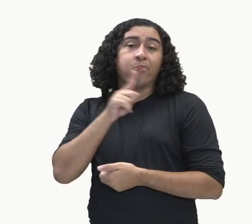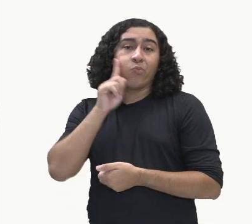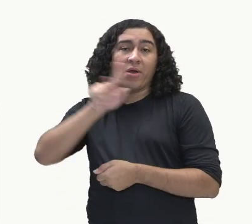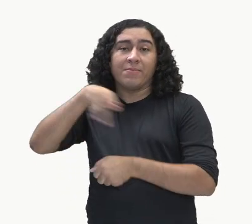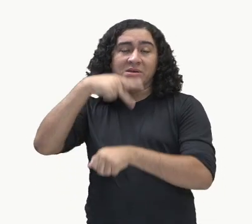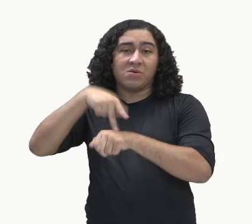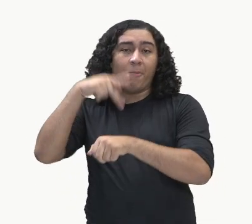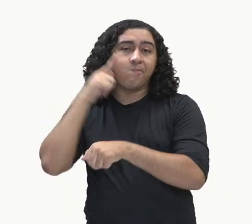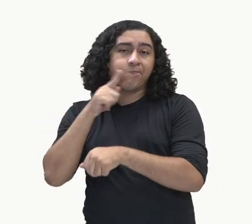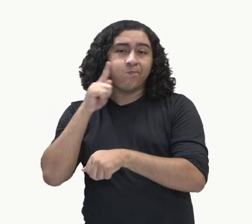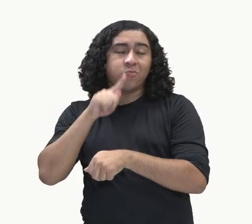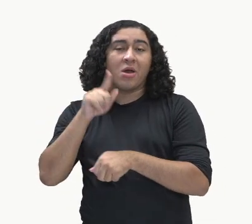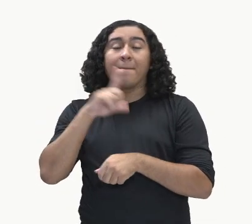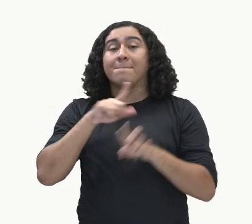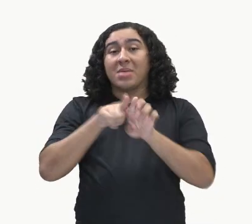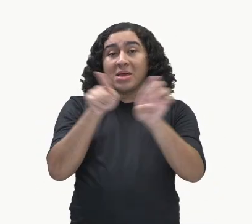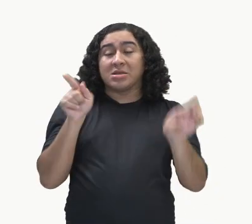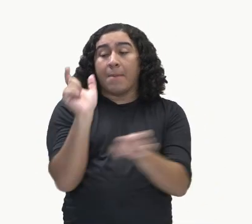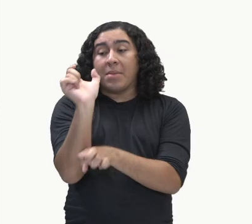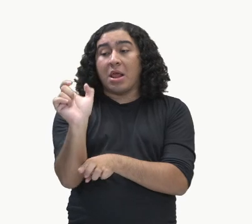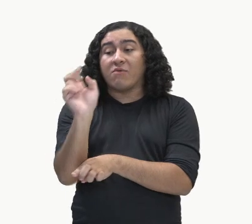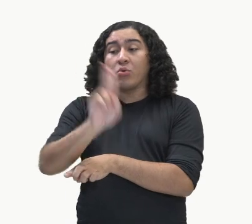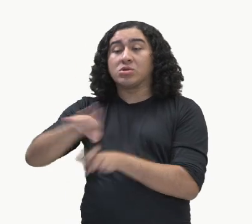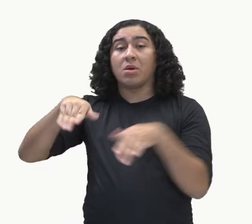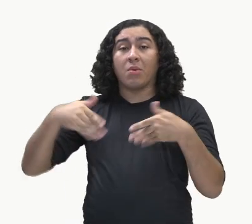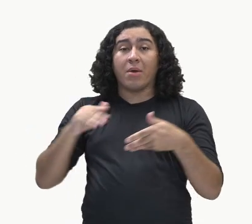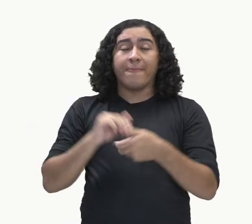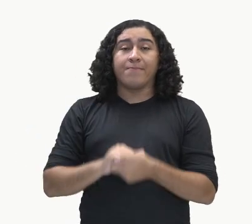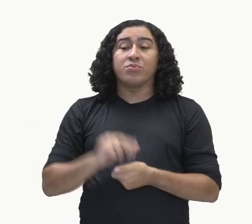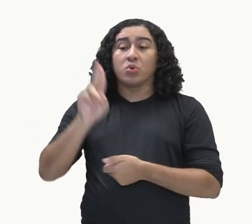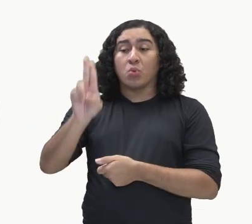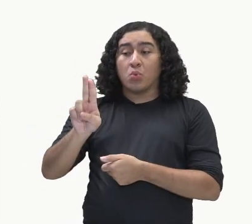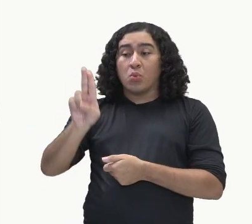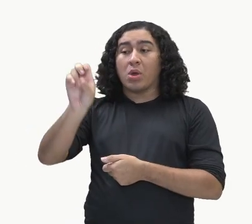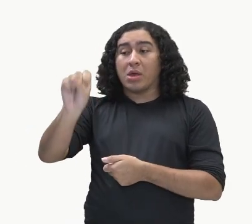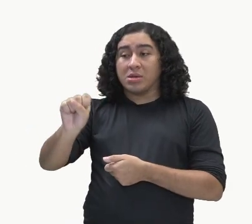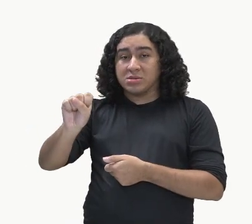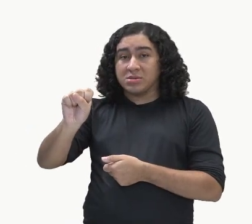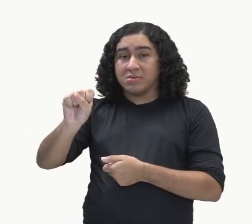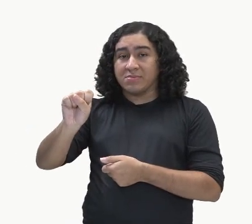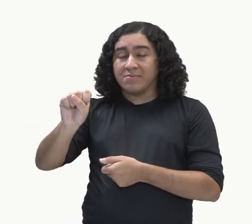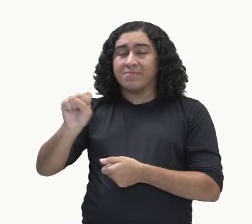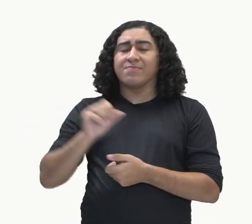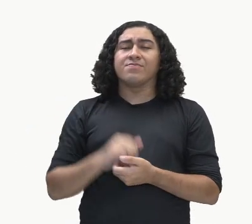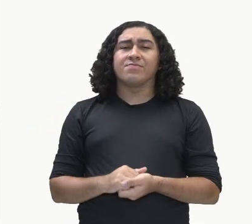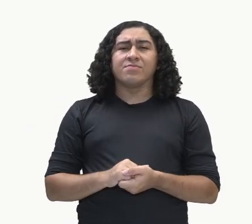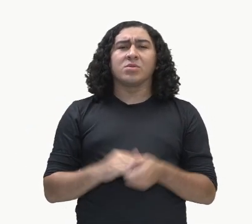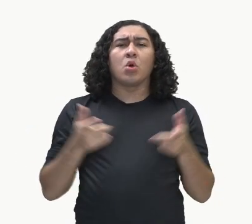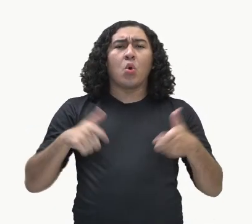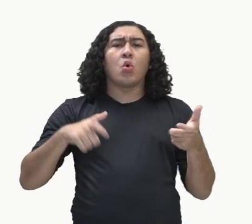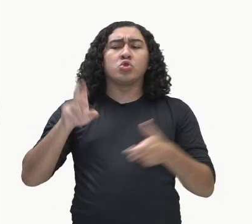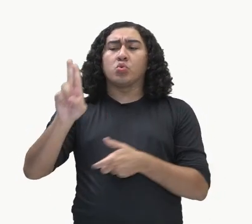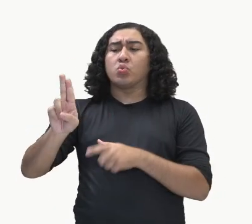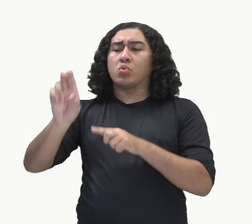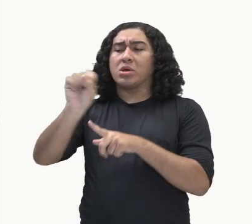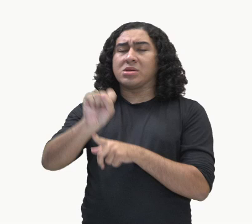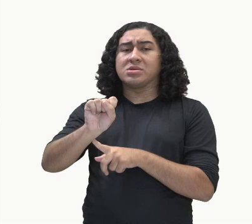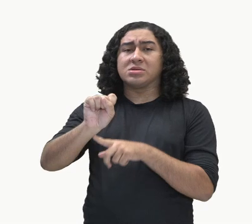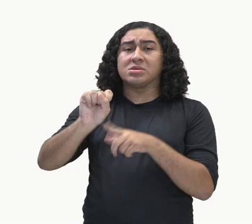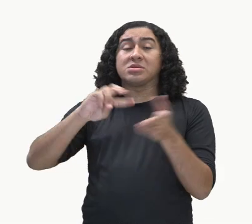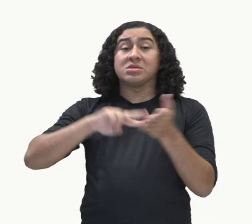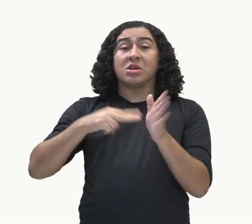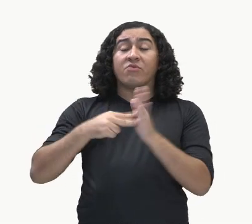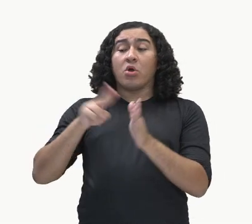que a palavra em inglês, né, a sigla é US. De onde vem o US?